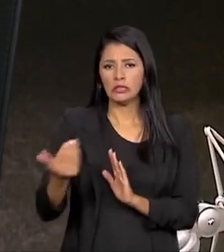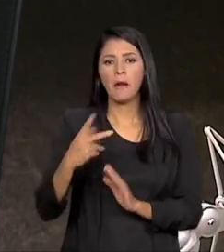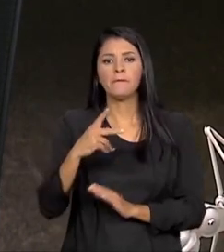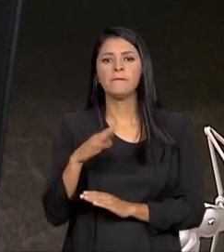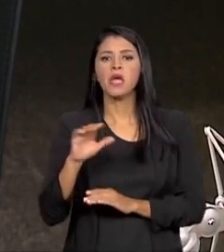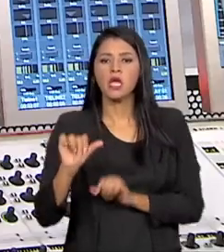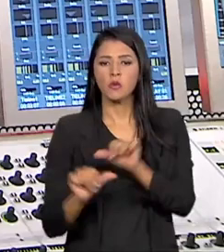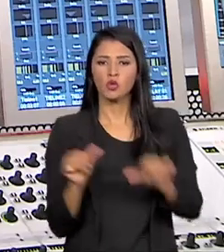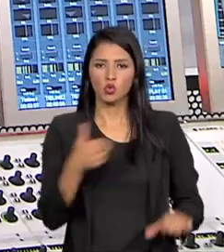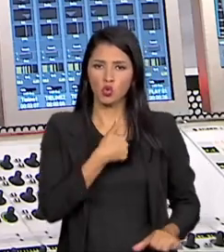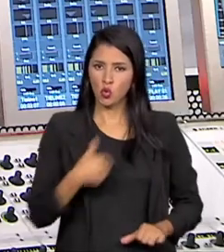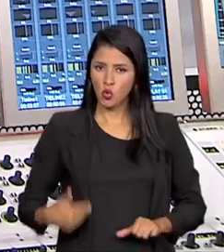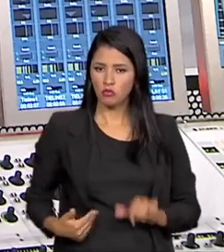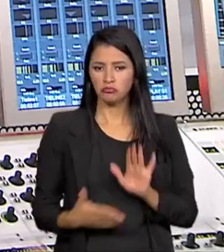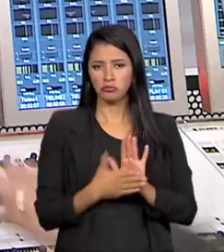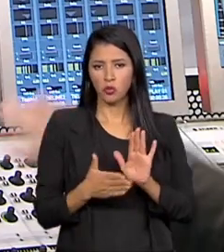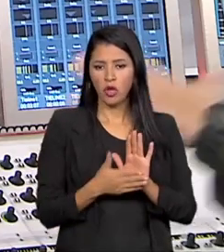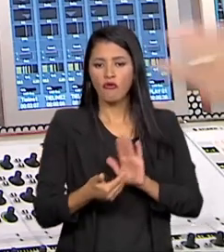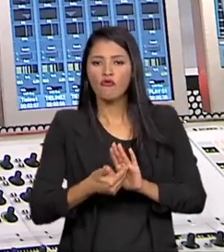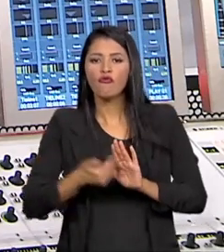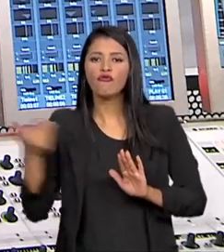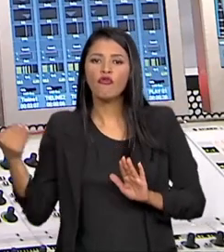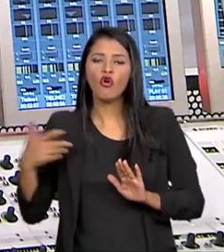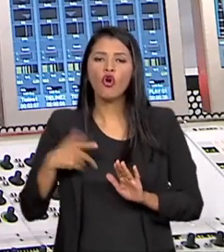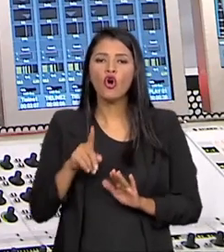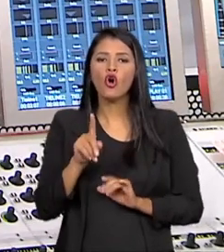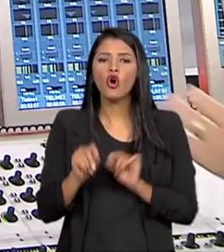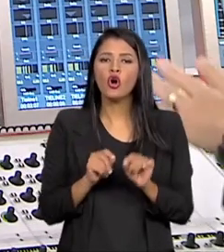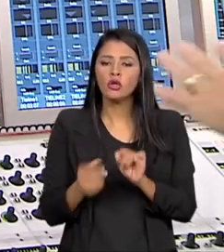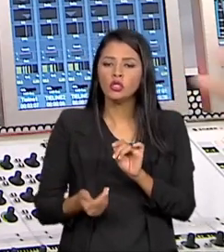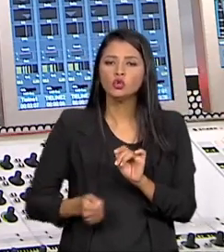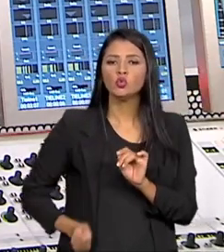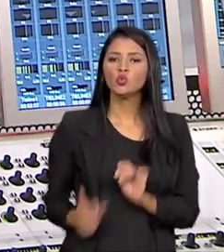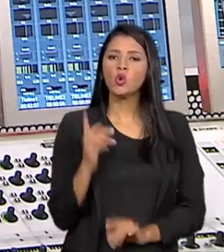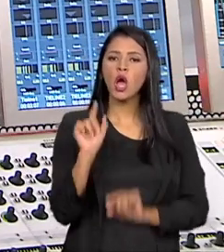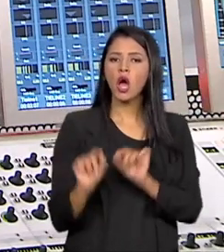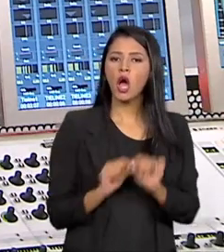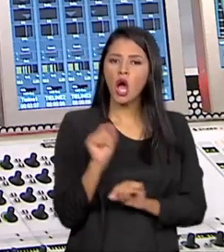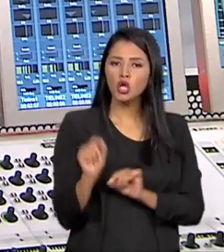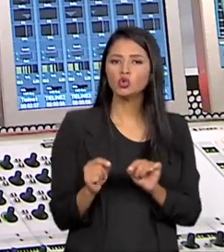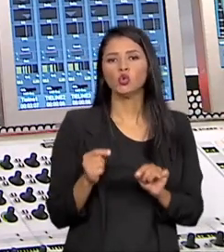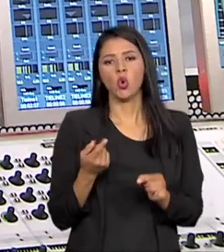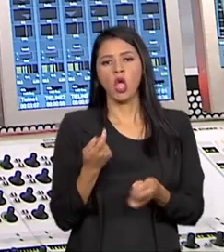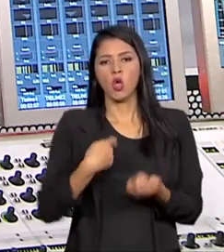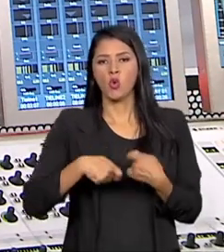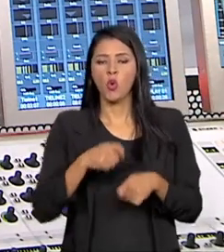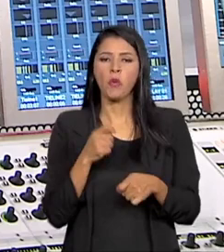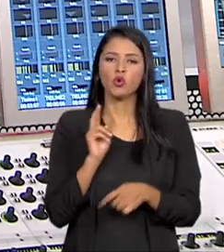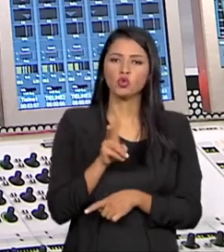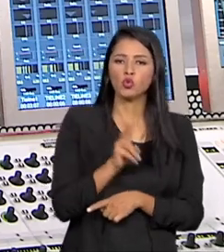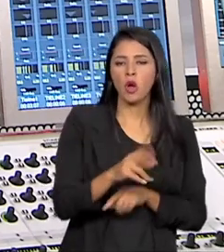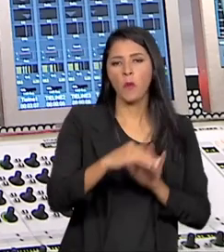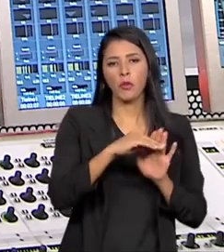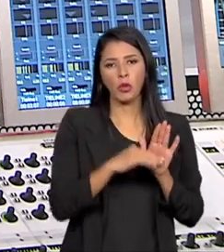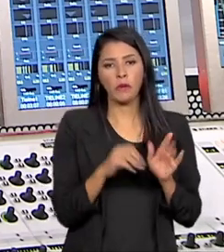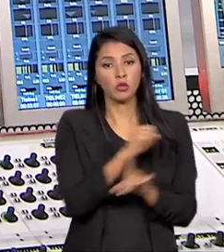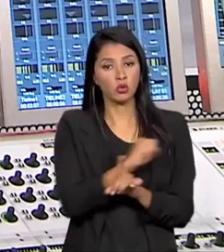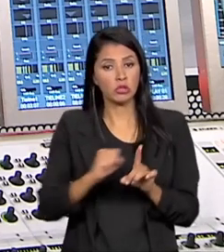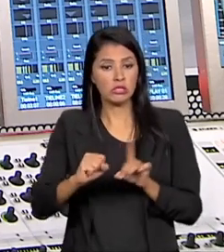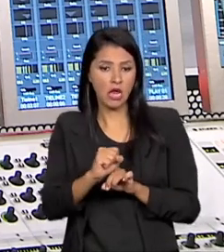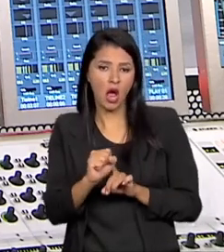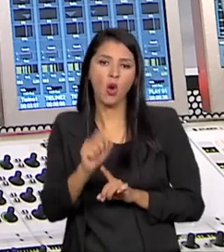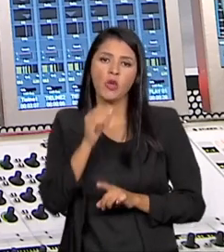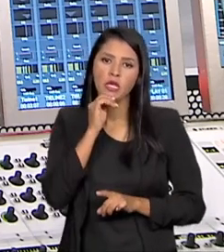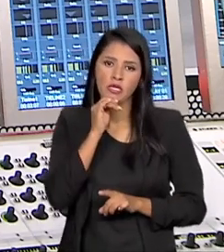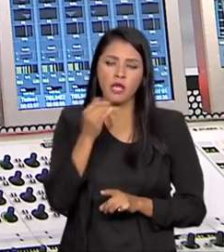da transição a proposta deixa de fora do teto do gastos do governo os recursos para a manutenção de programas sociais como